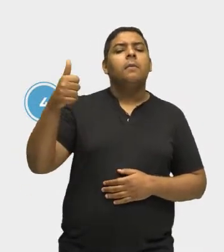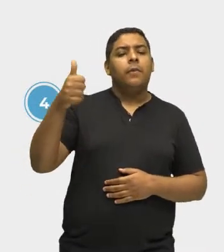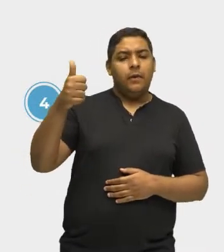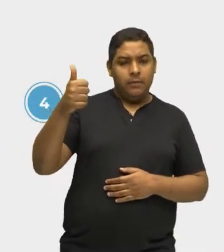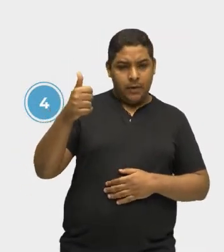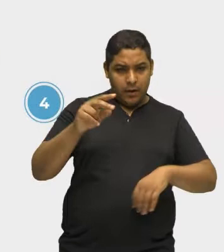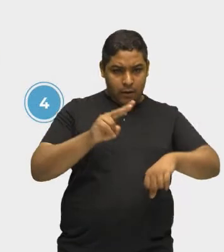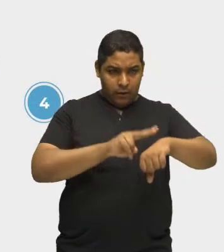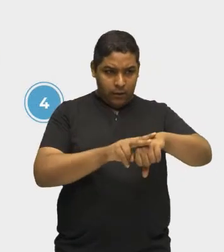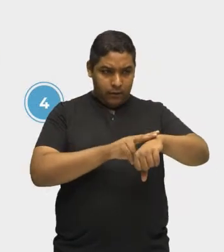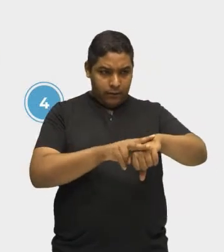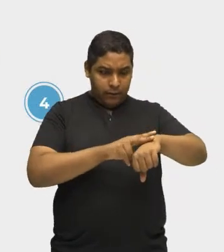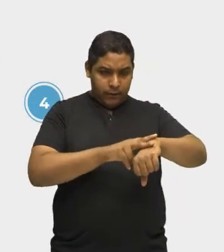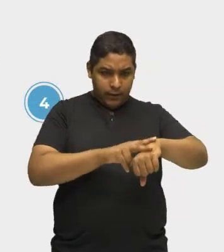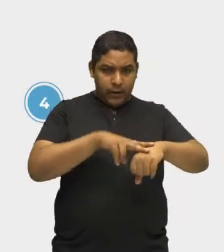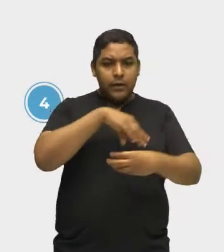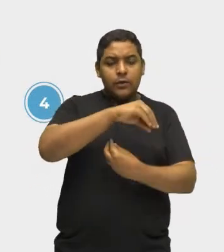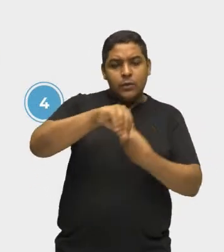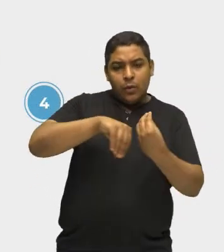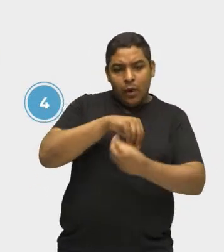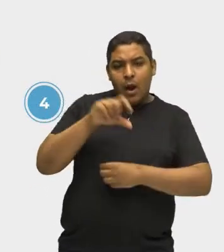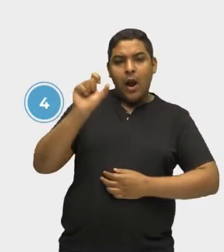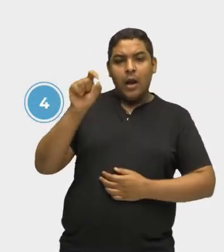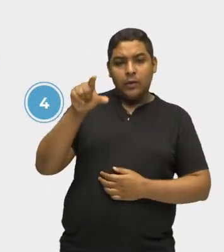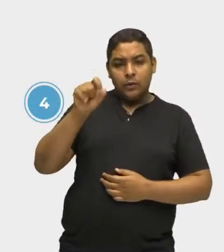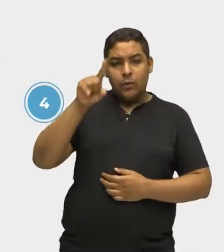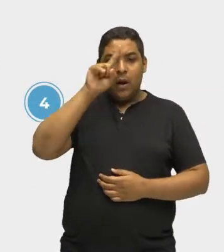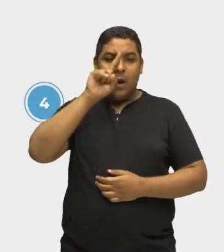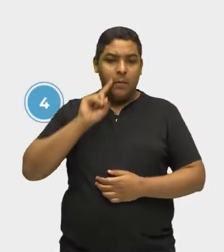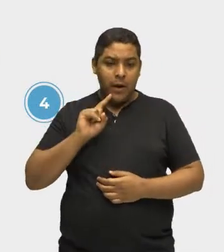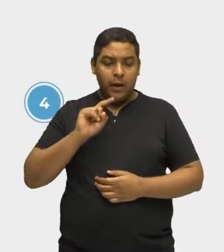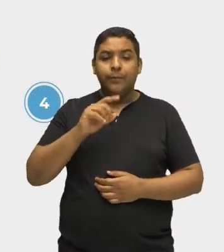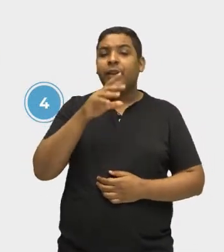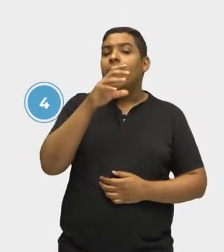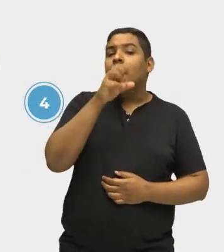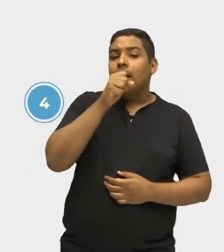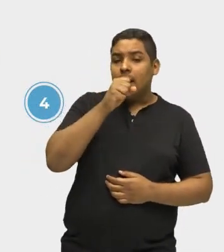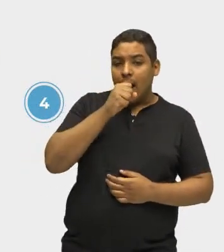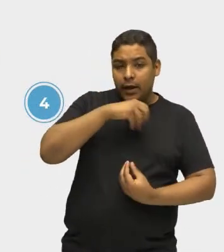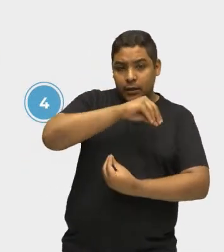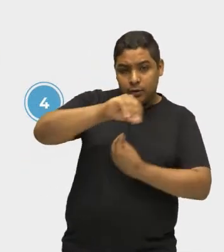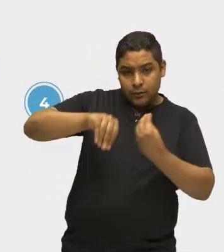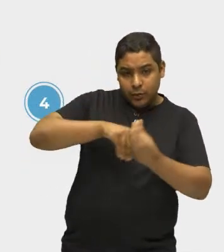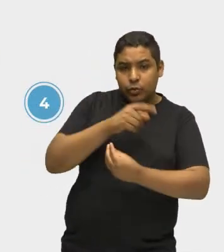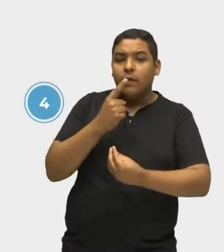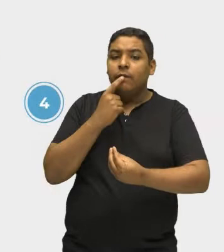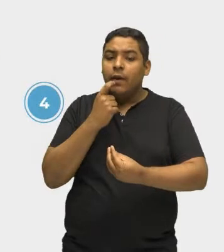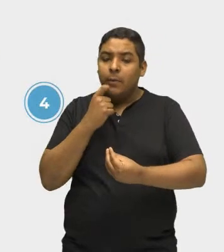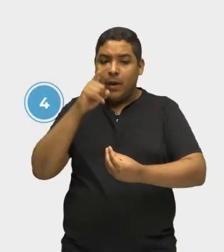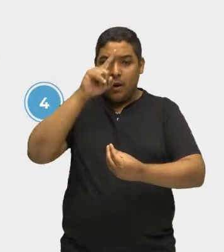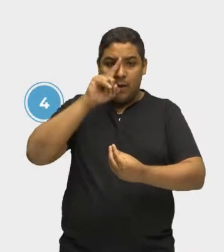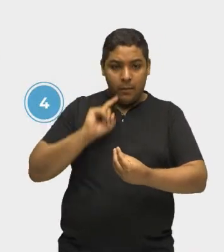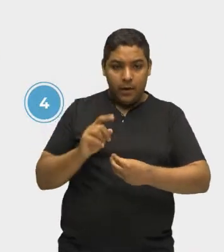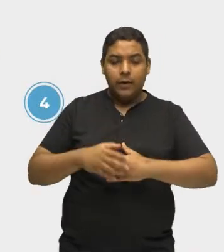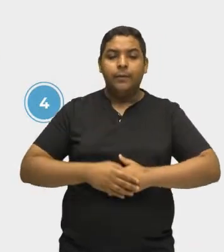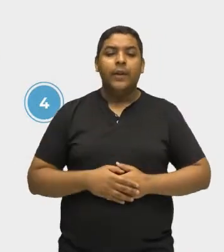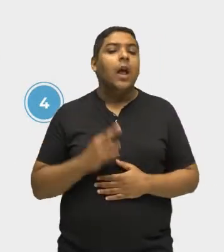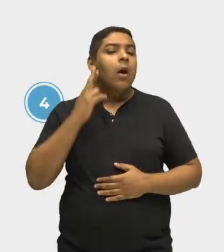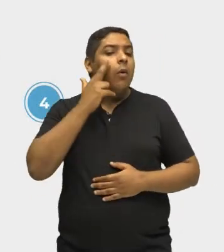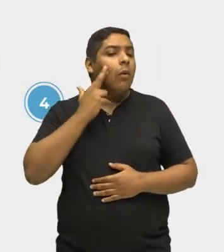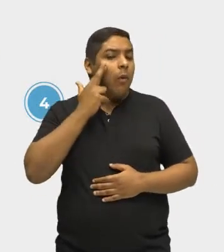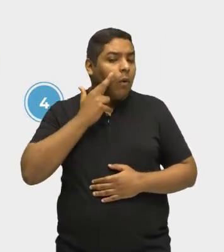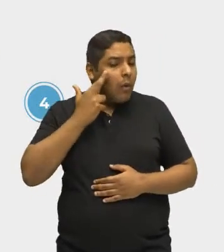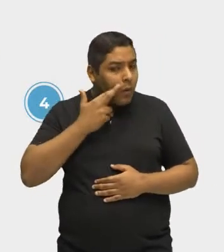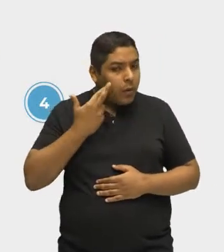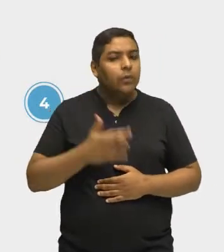do azul e o amarelo. O laranja, ele surge da mistura do vermelho e amarelo. E o roxo, ele surge